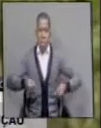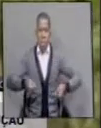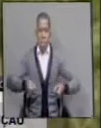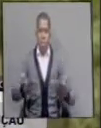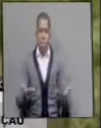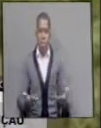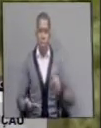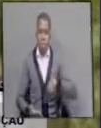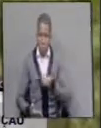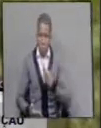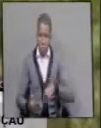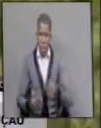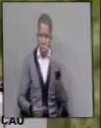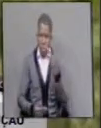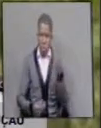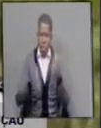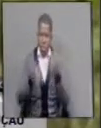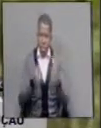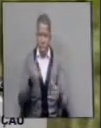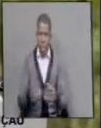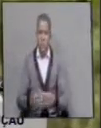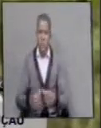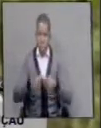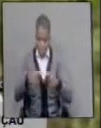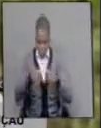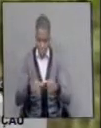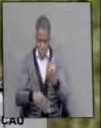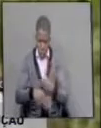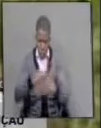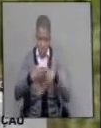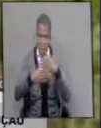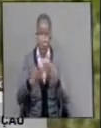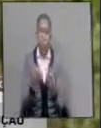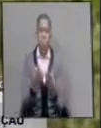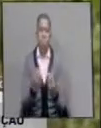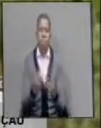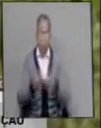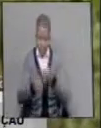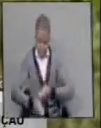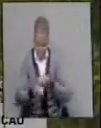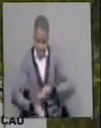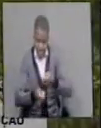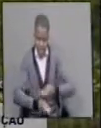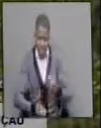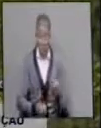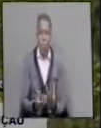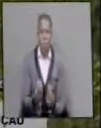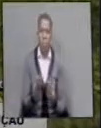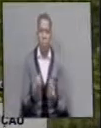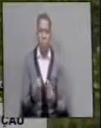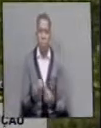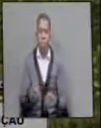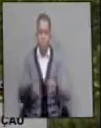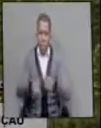vamos viver e controlam nossos antepassados dia isto é uma certeza mesmo o cacau é outra cultura